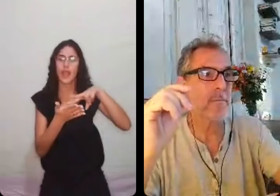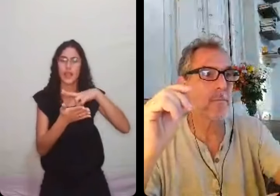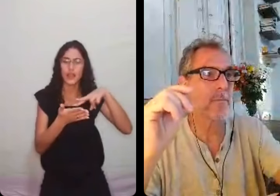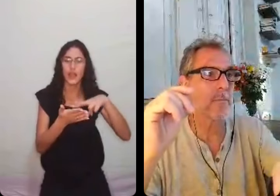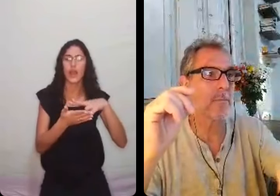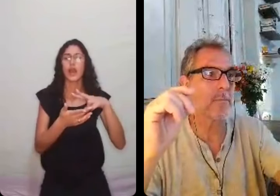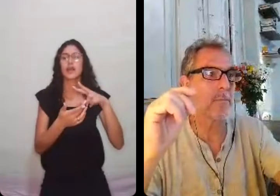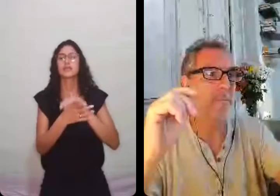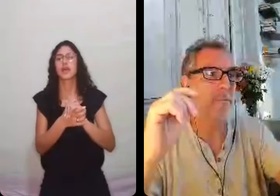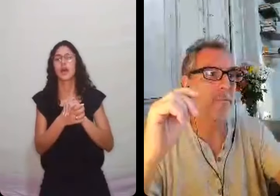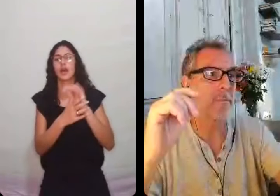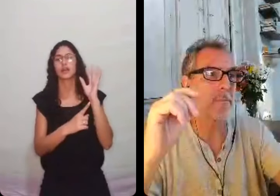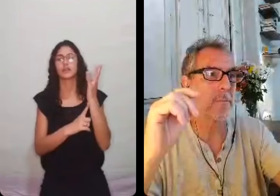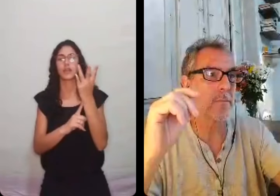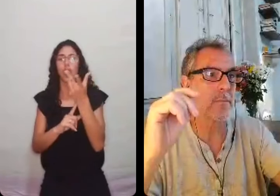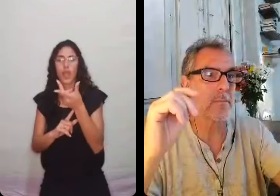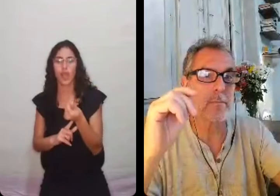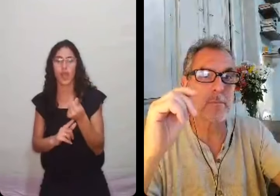poder...